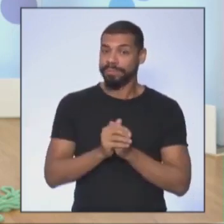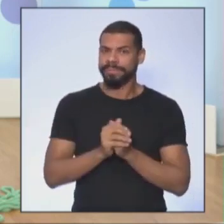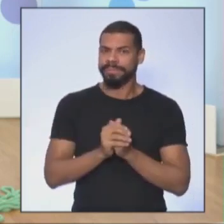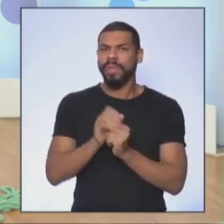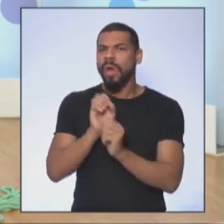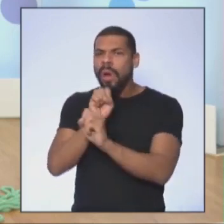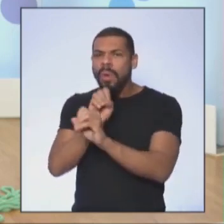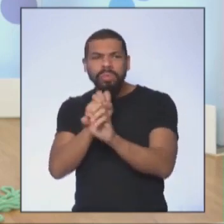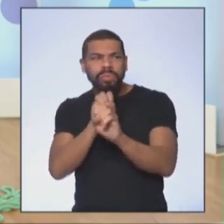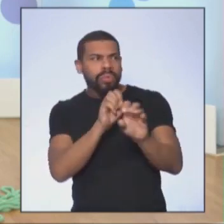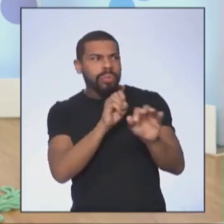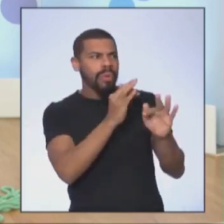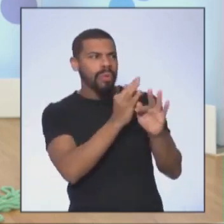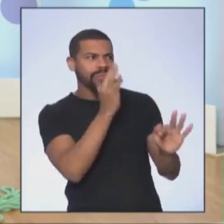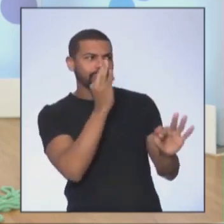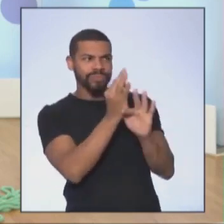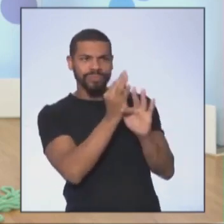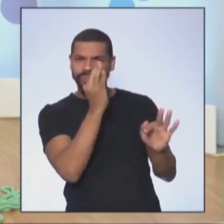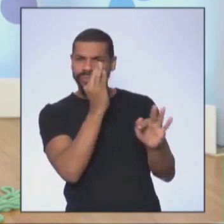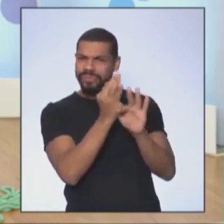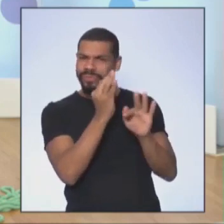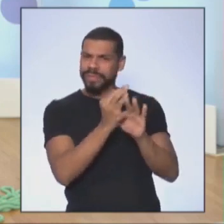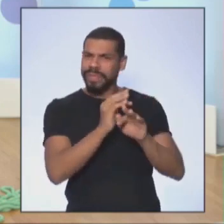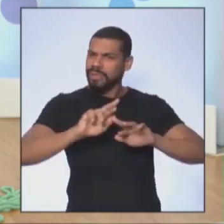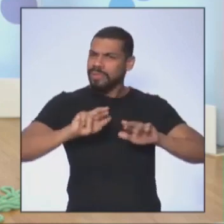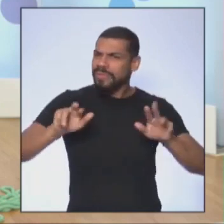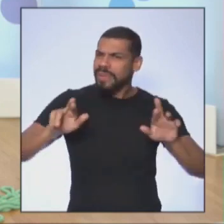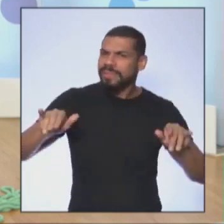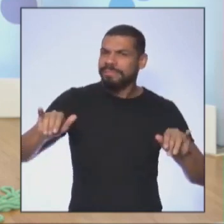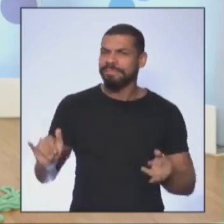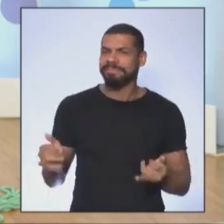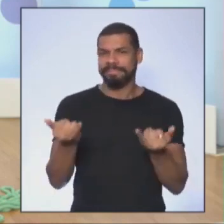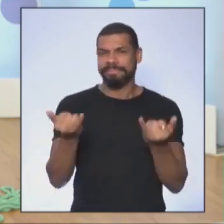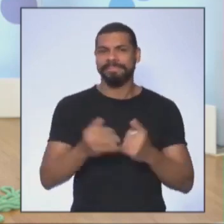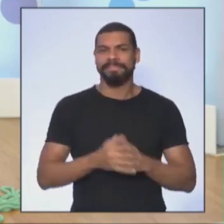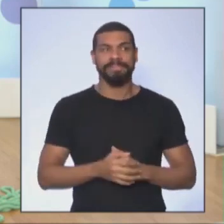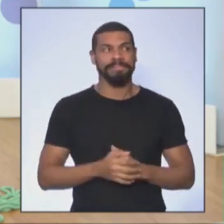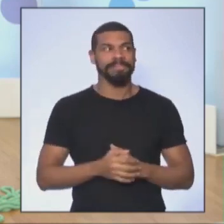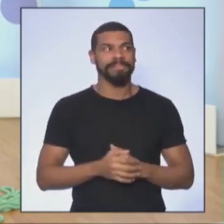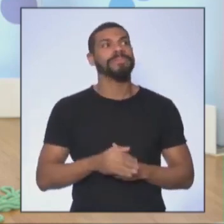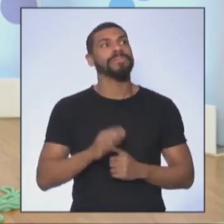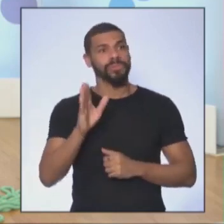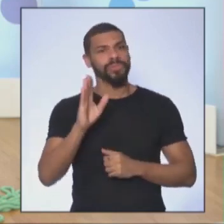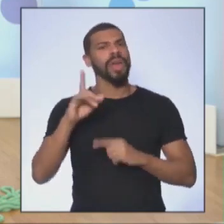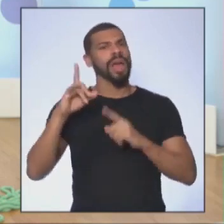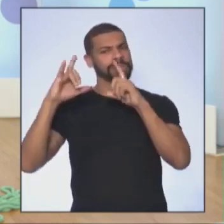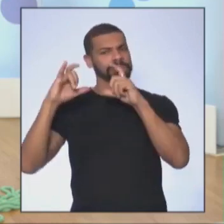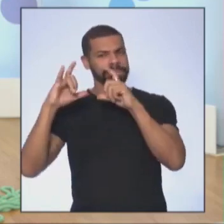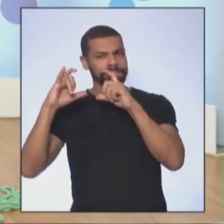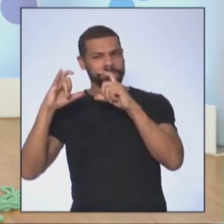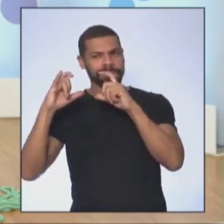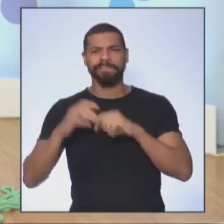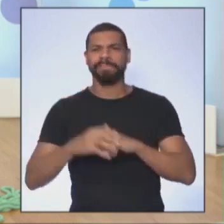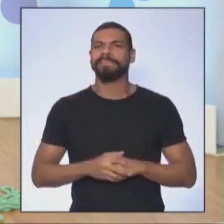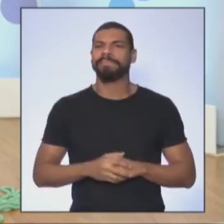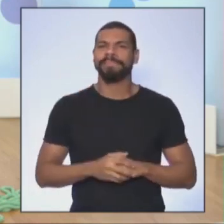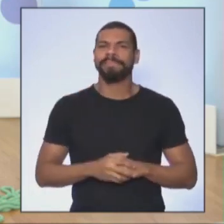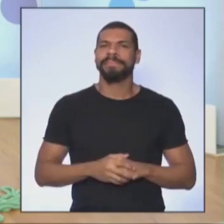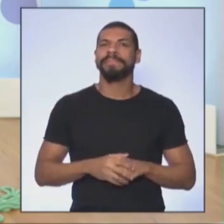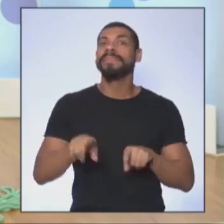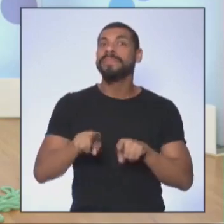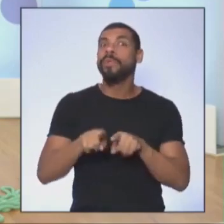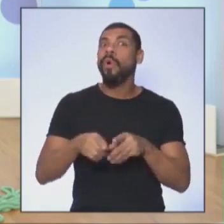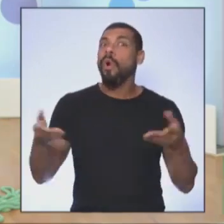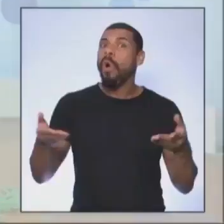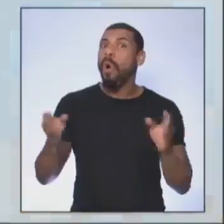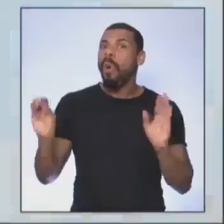de física e matemática de uma maneira didática e divertida. Então, já está no Instagram. Procura no Instagram Minuto Exatas e hoje